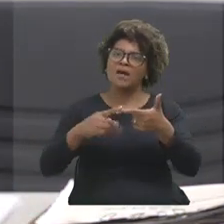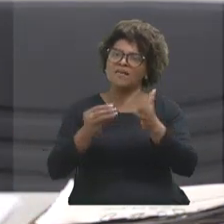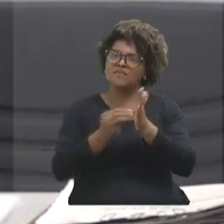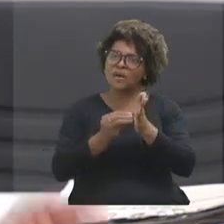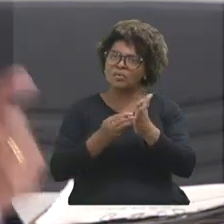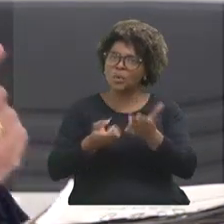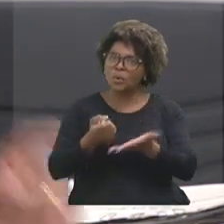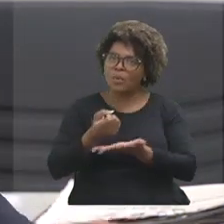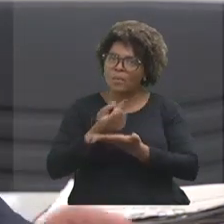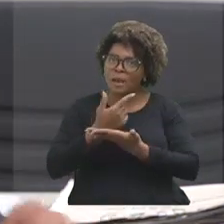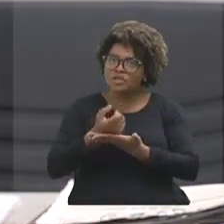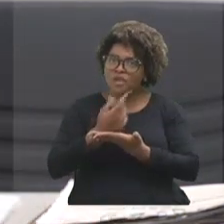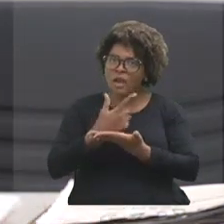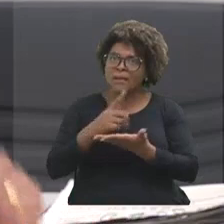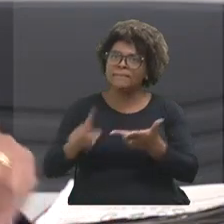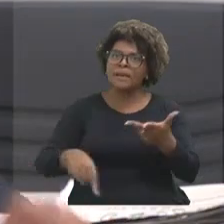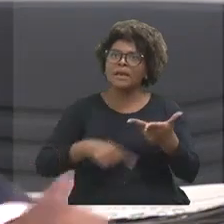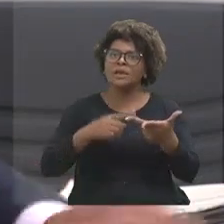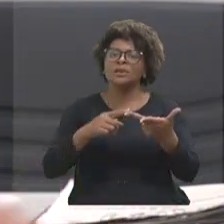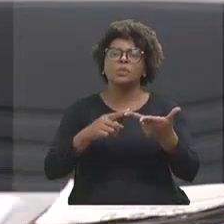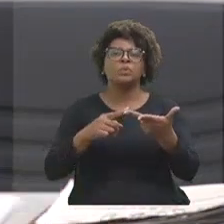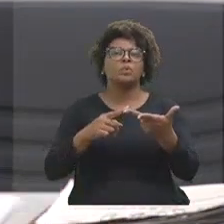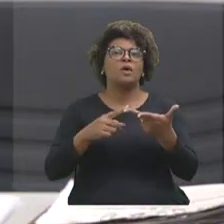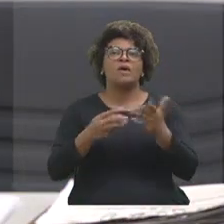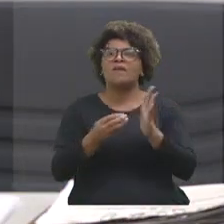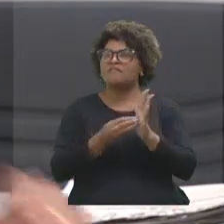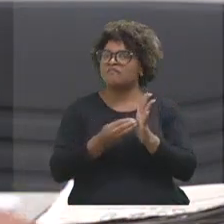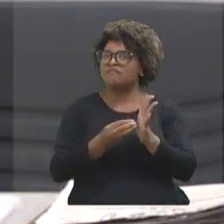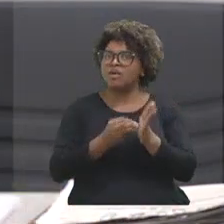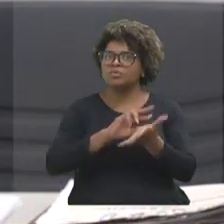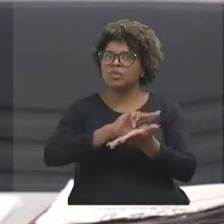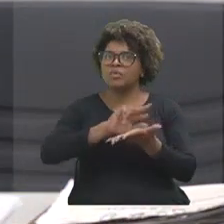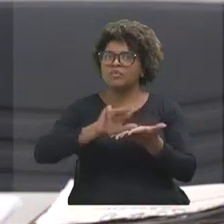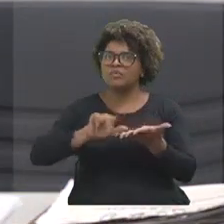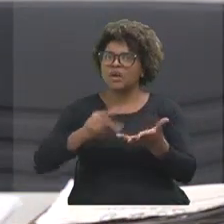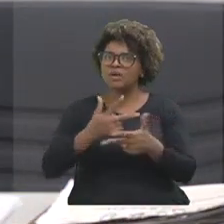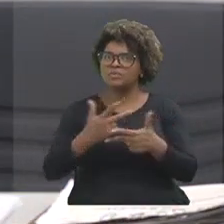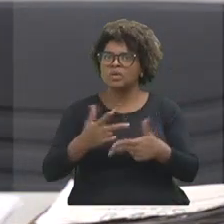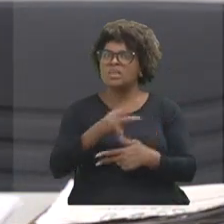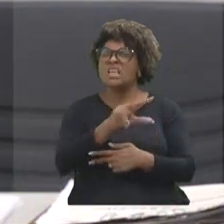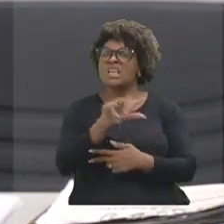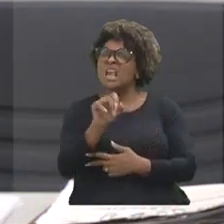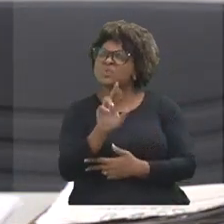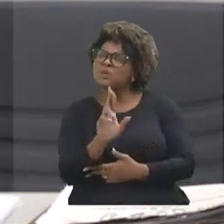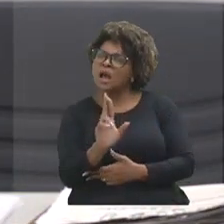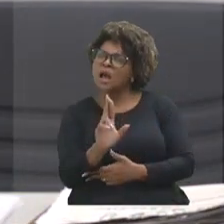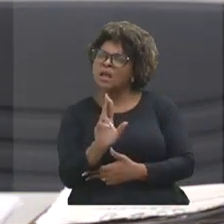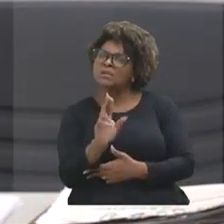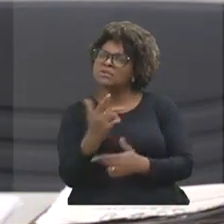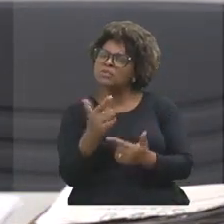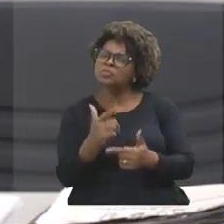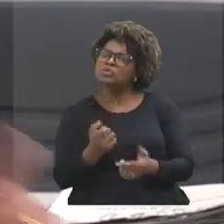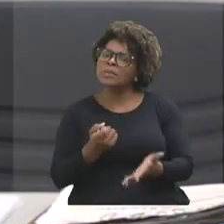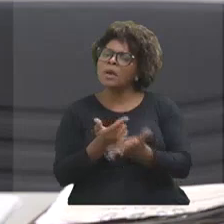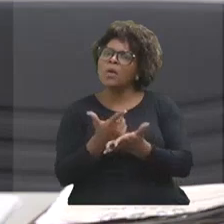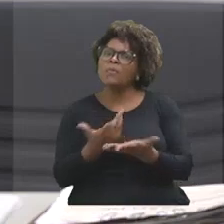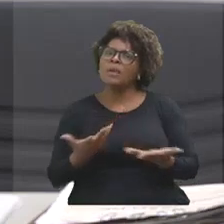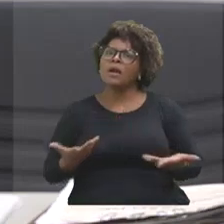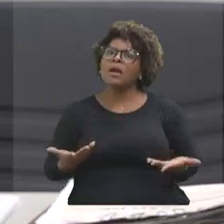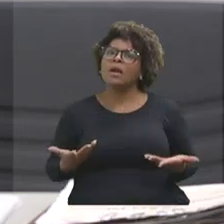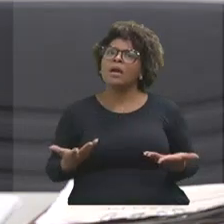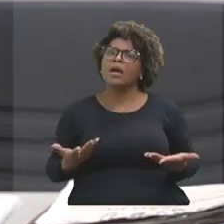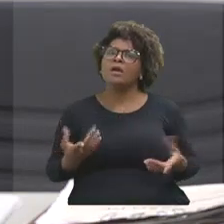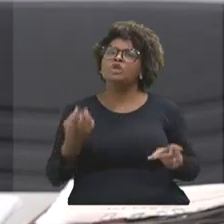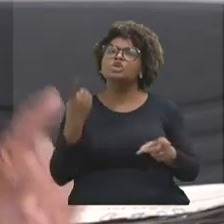que salvaria a vida dele r$ 500 para compra de antibiótico importante o hospital não tinha Mas hégo descobriu que recursos